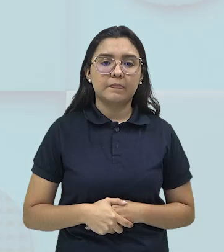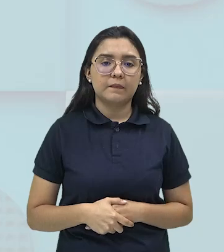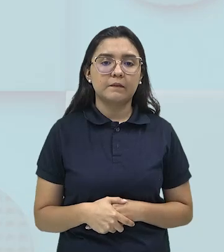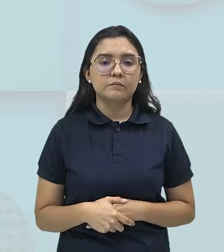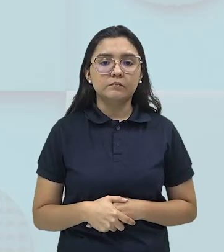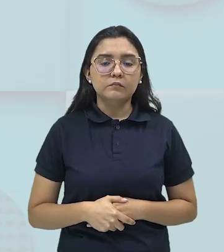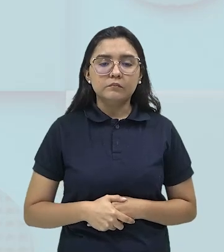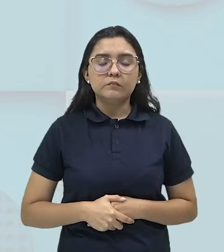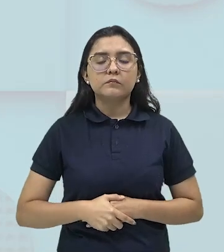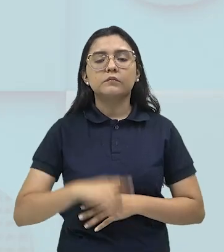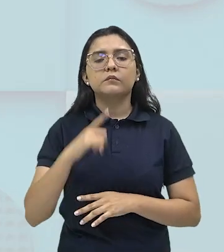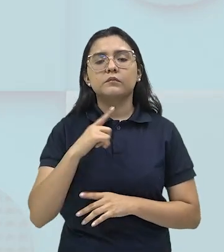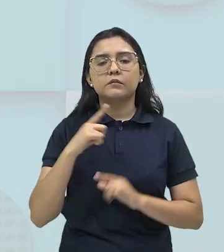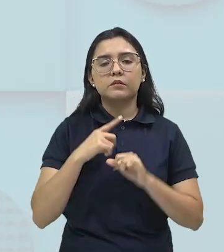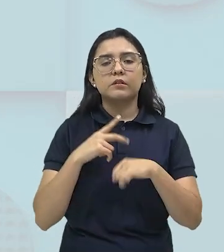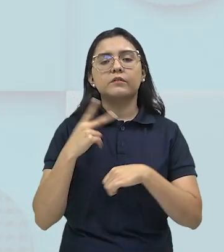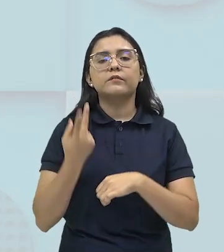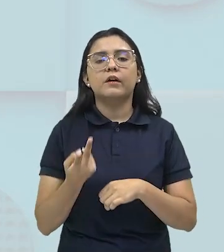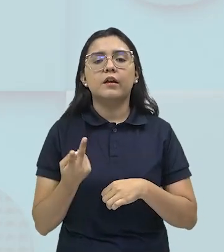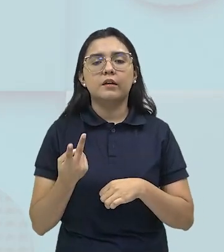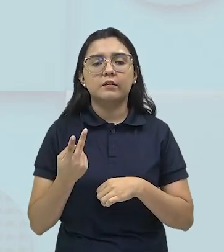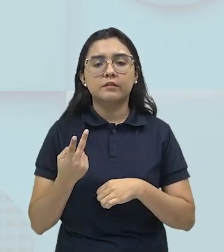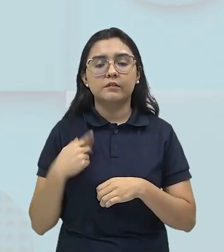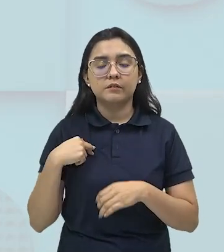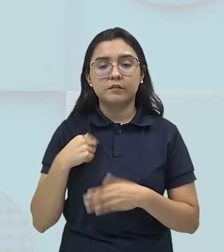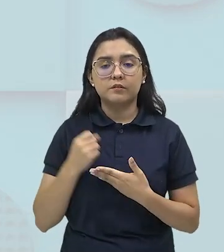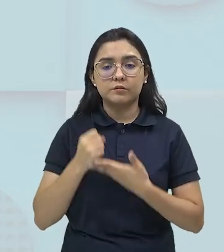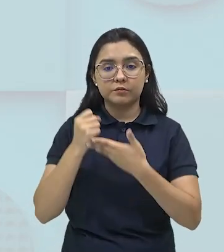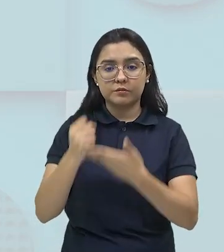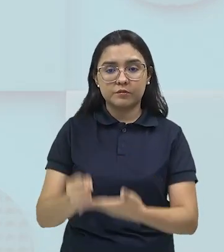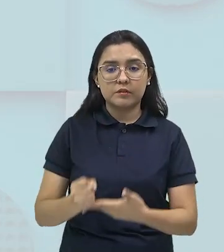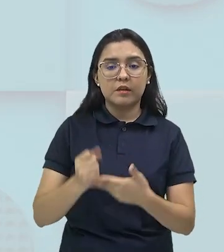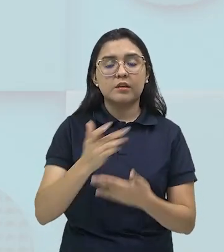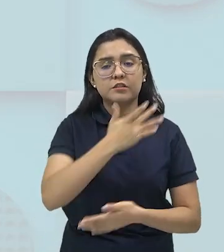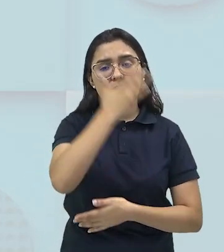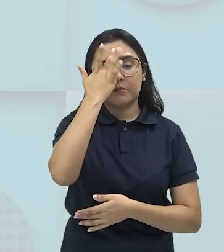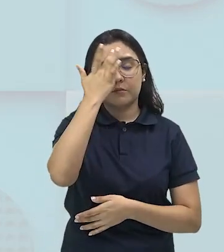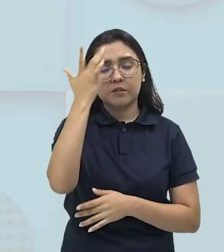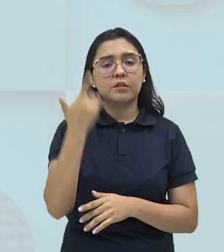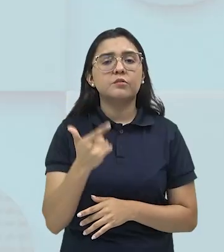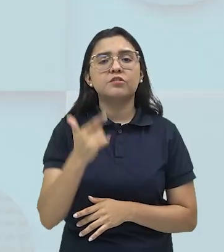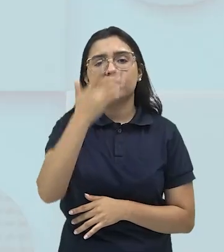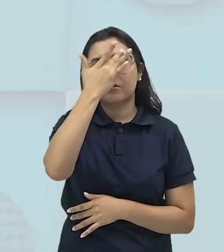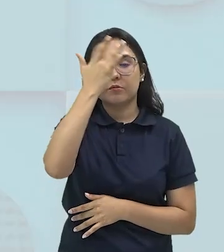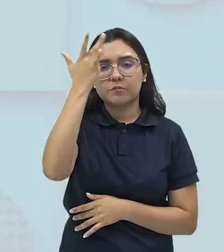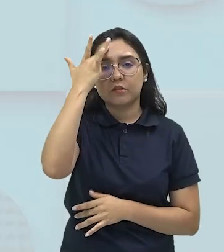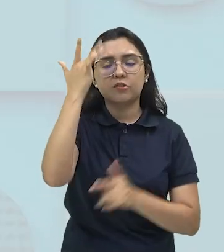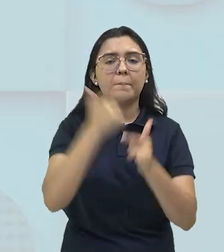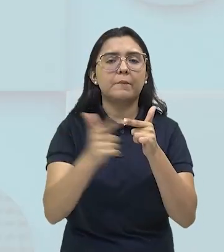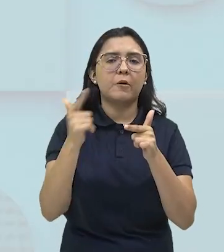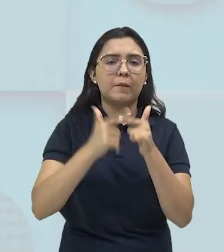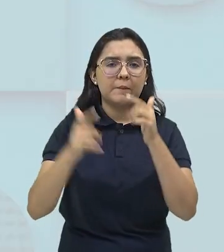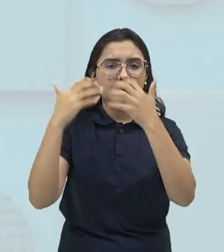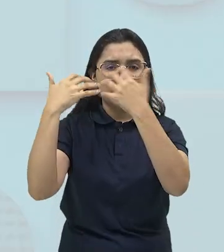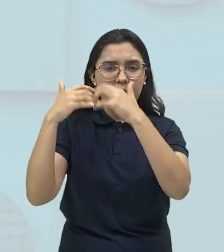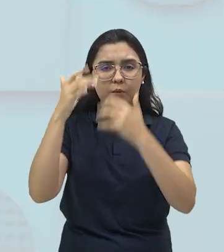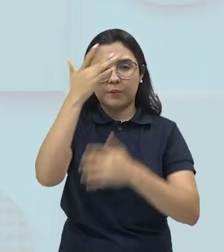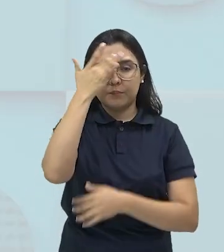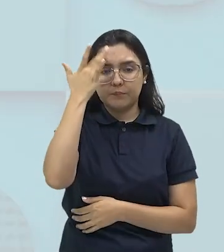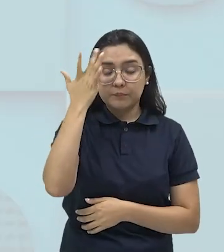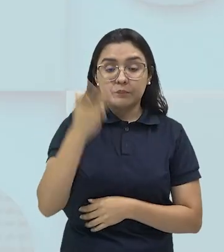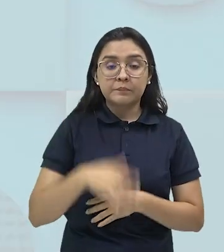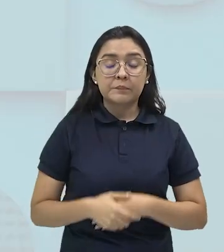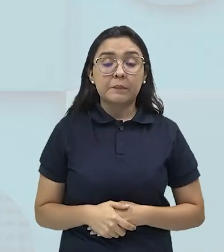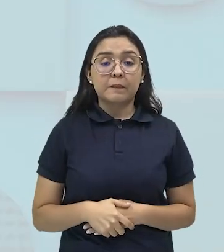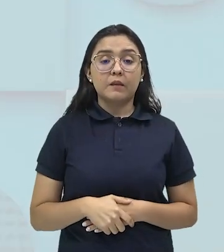aí das pessoas que tinham uma certa loucura, né? As pessoas que tinham problemas mentais,